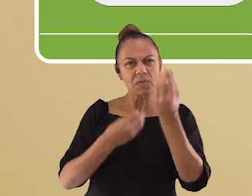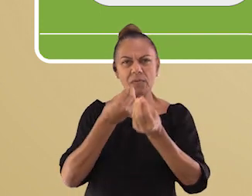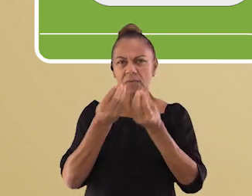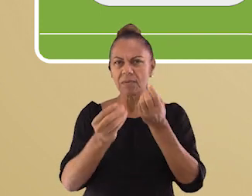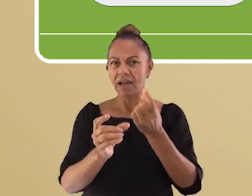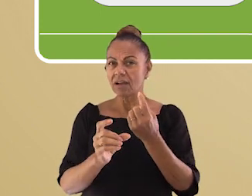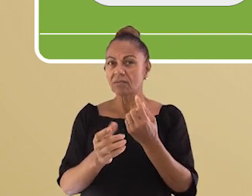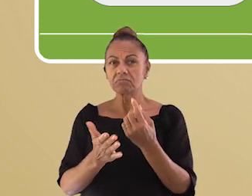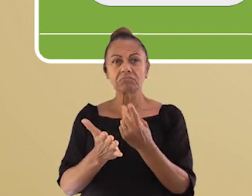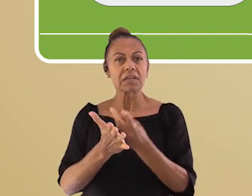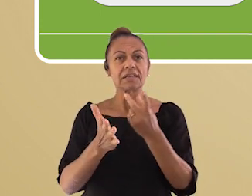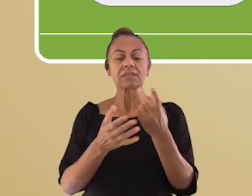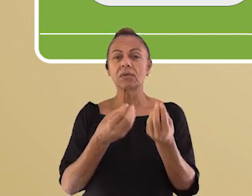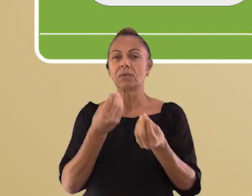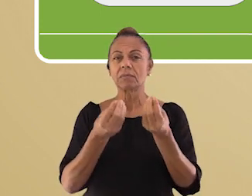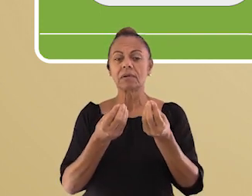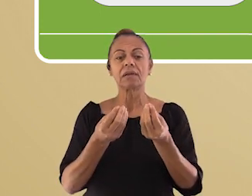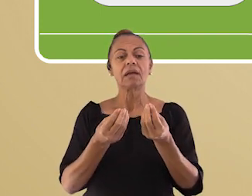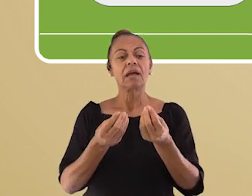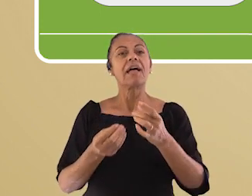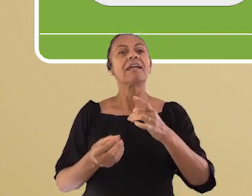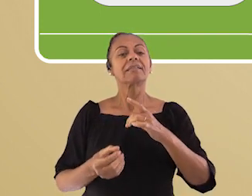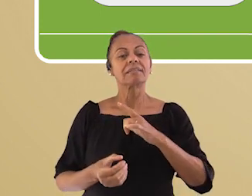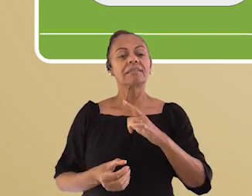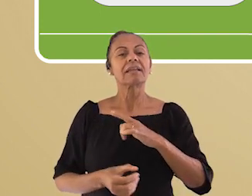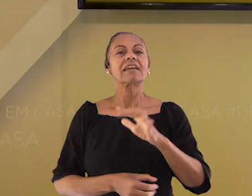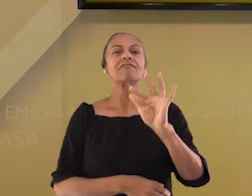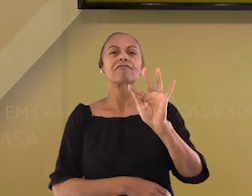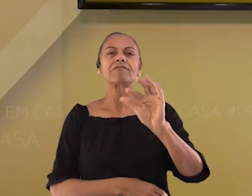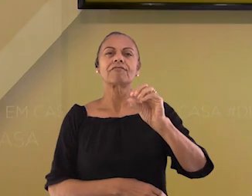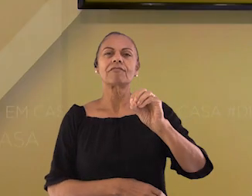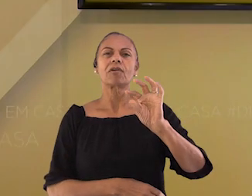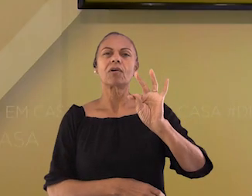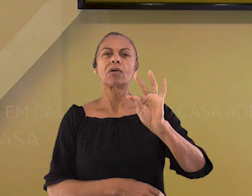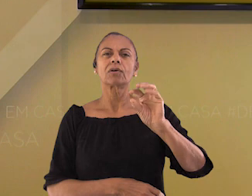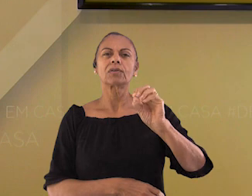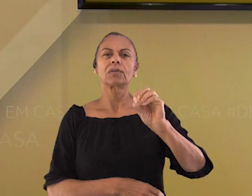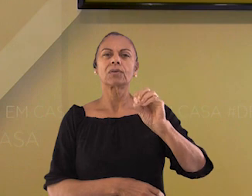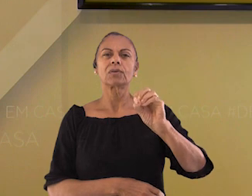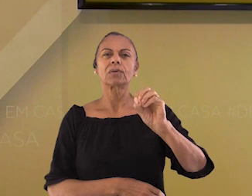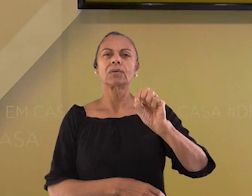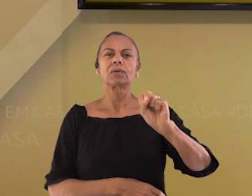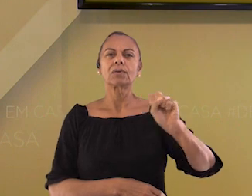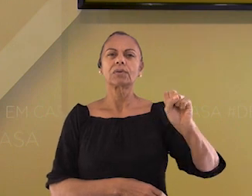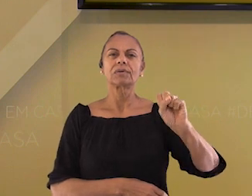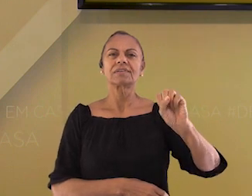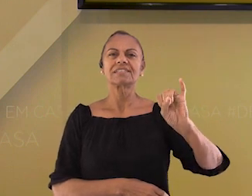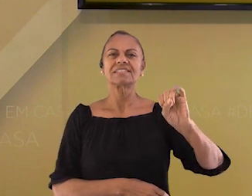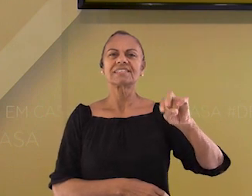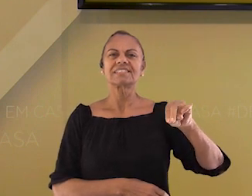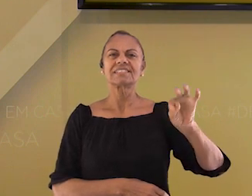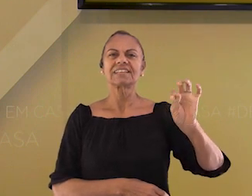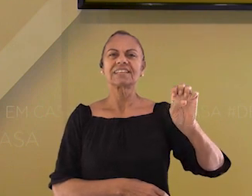Mas, você sabe como isso ocorre? Vamos descobrir? Ocorre através do processo